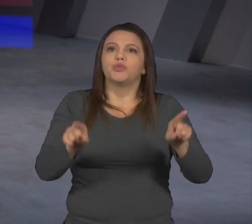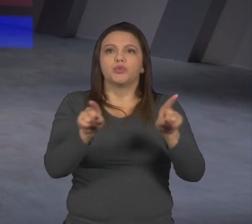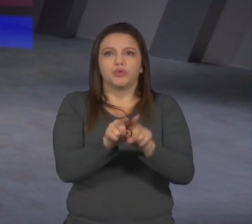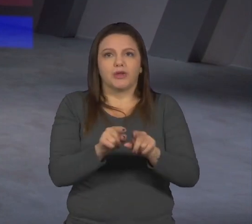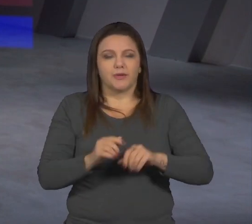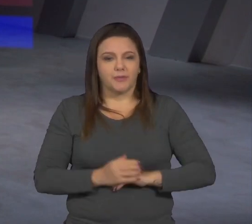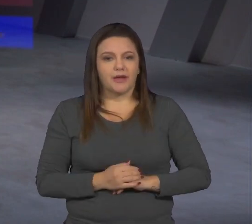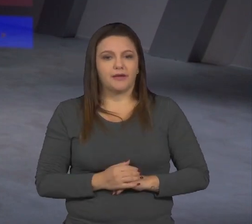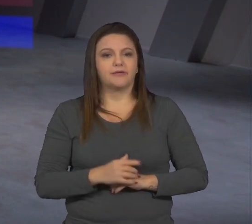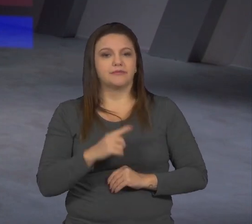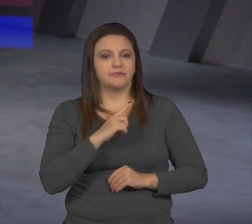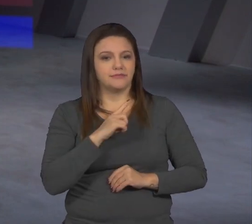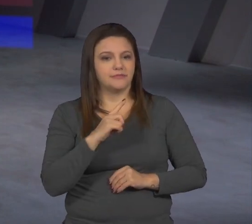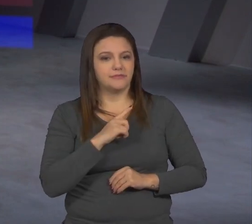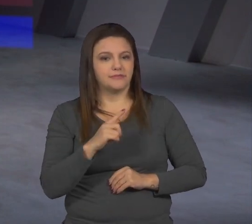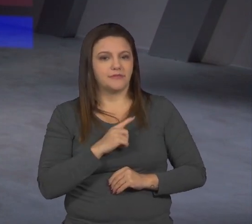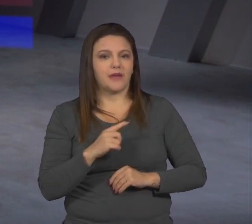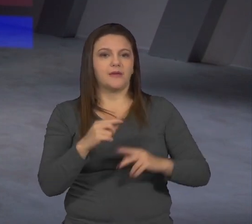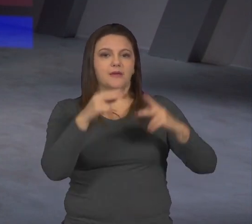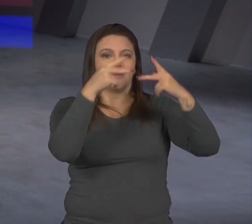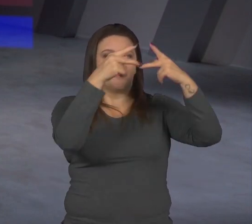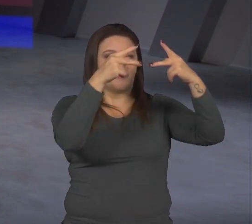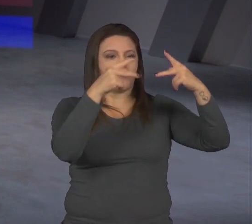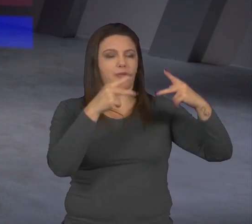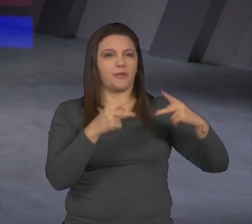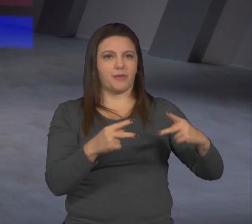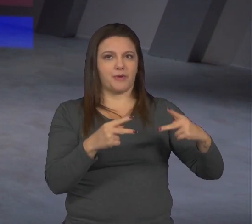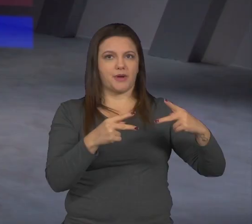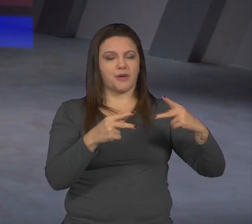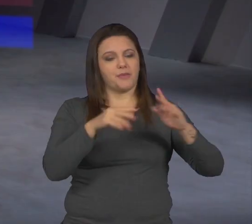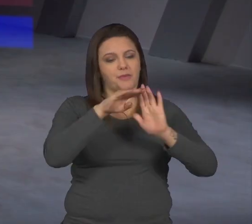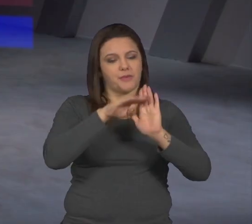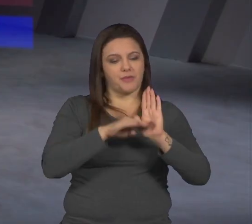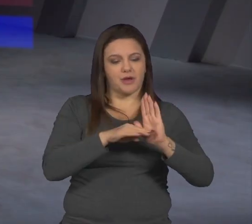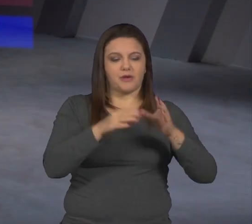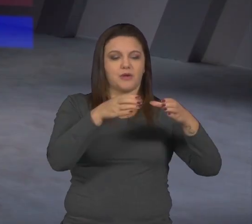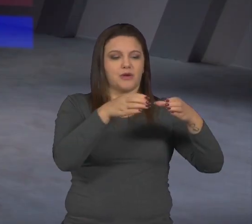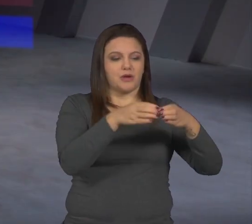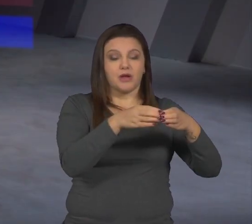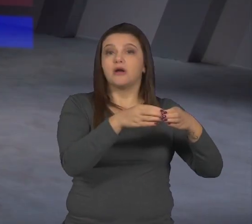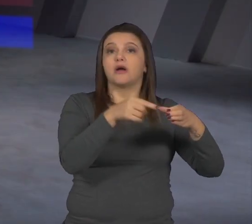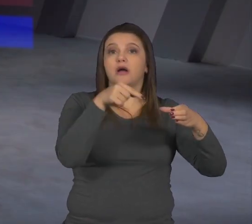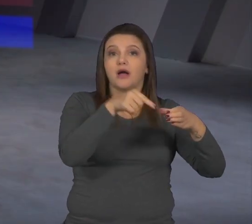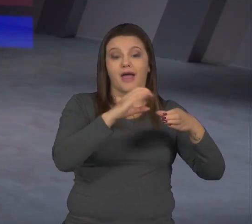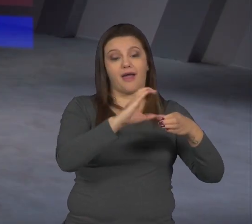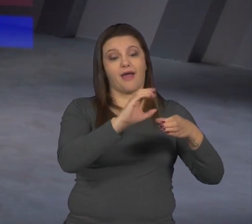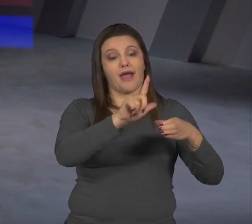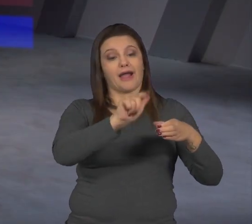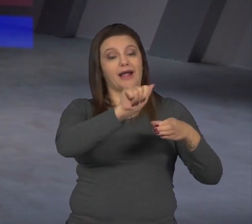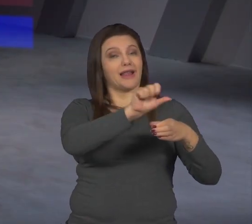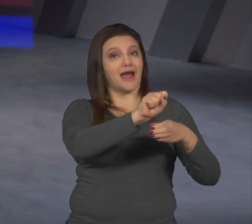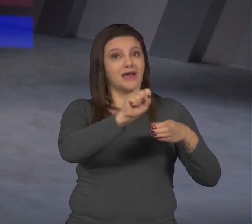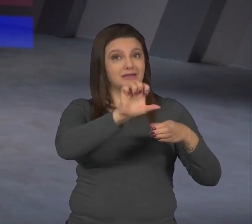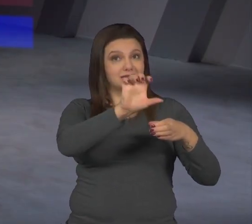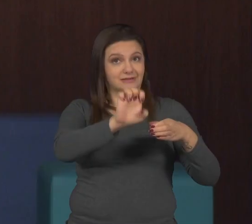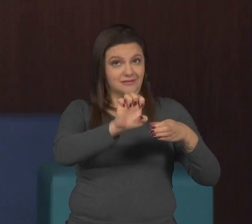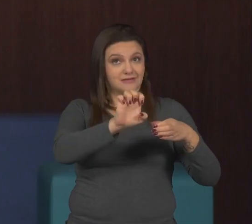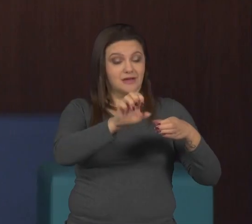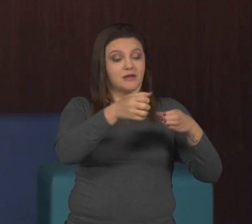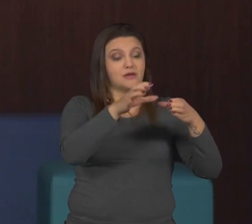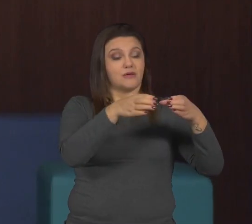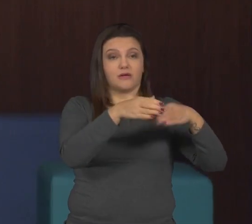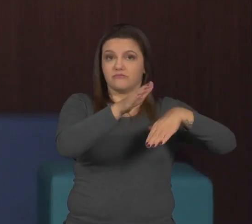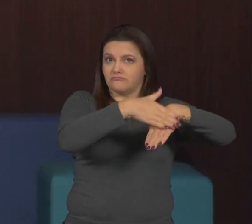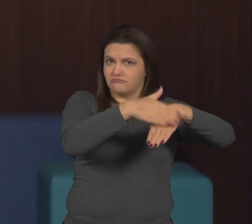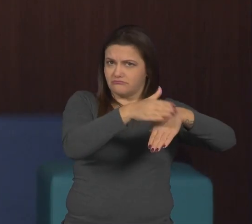objetos e funções. Então, eu vou lá no nível da classe, reuso uma classe. Pego uma classe que foi desenvolvida por